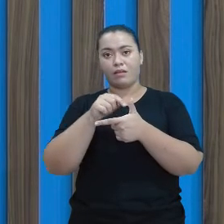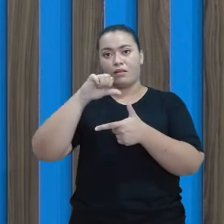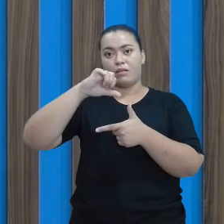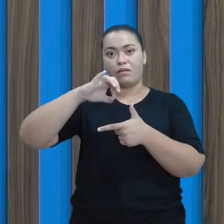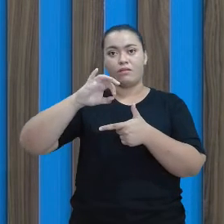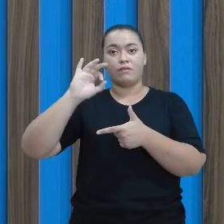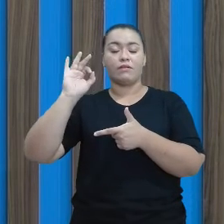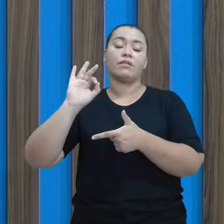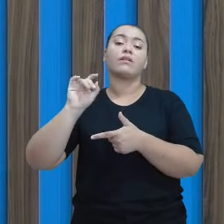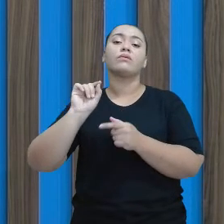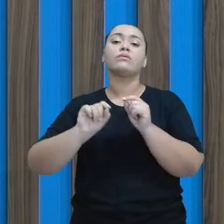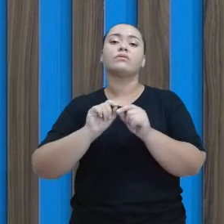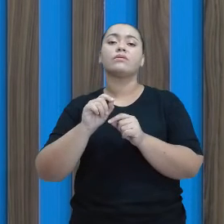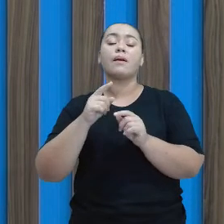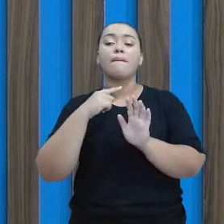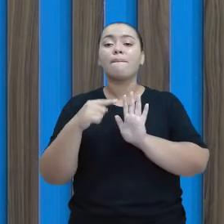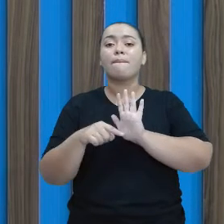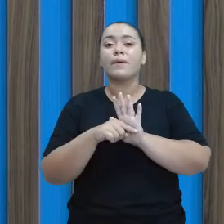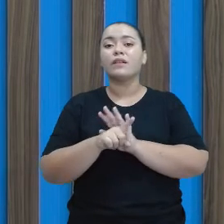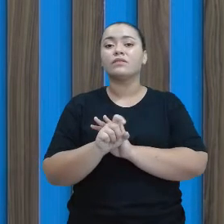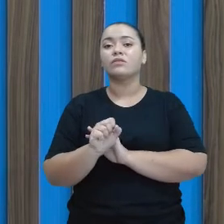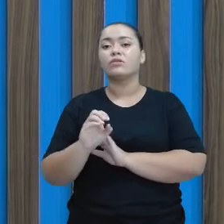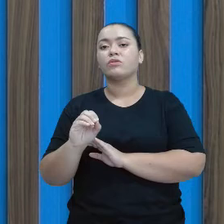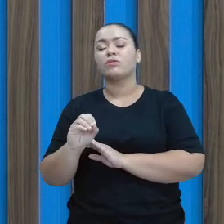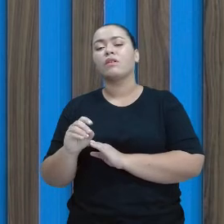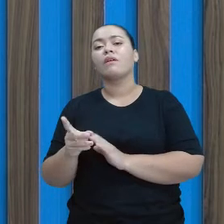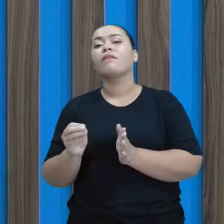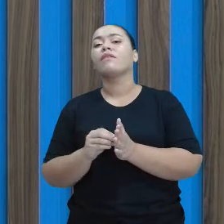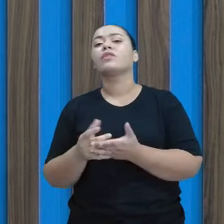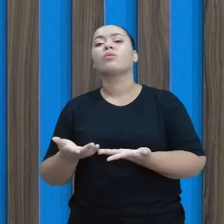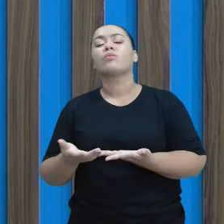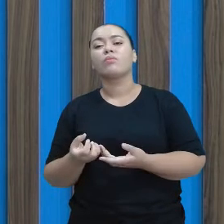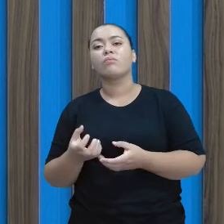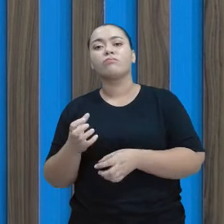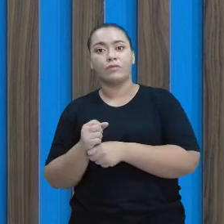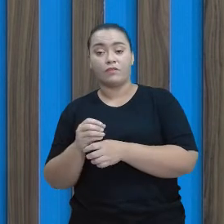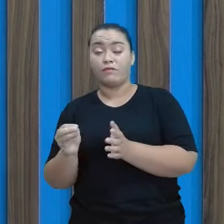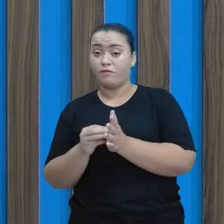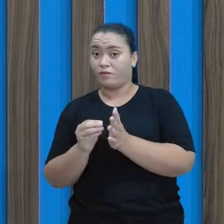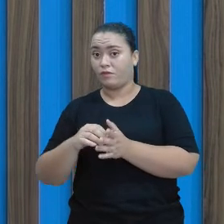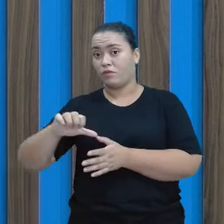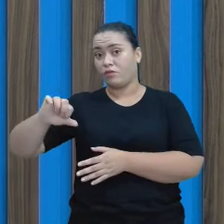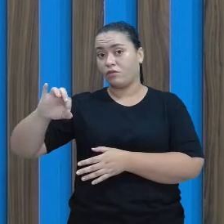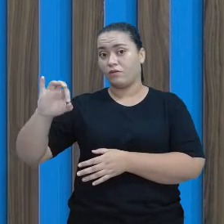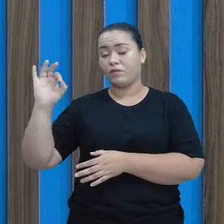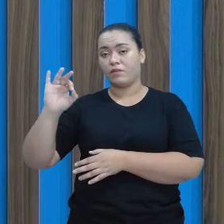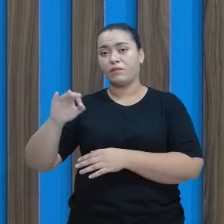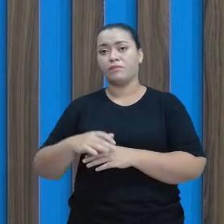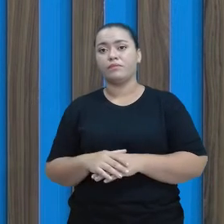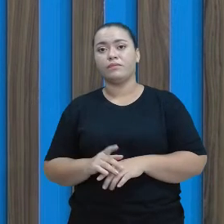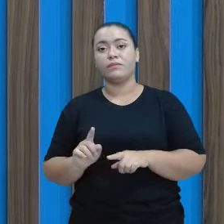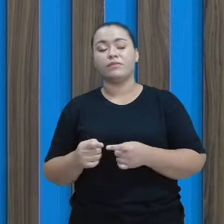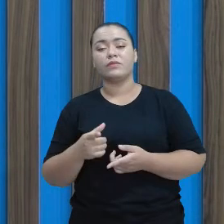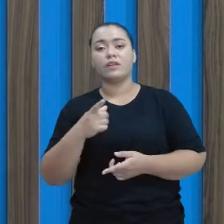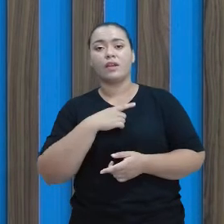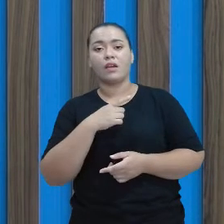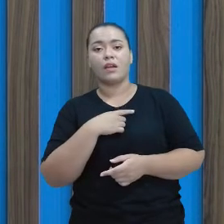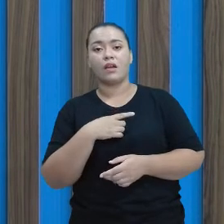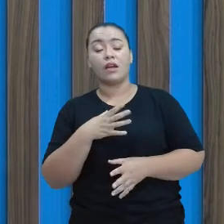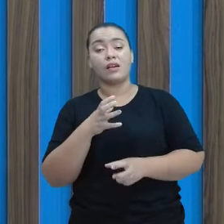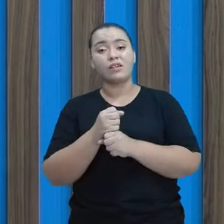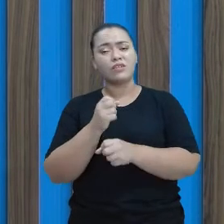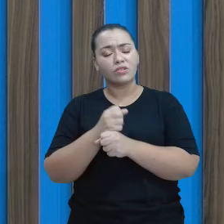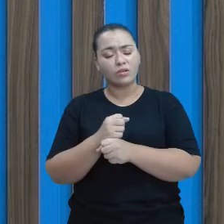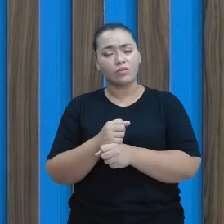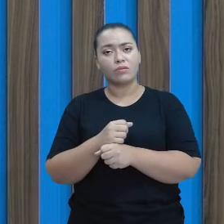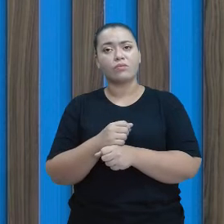graus, tá? Subtraído dos 180 resta 90, tá bom? Então, a soma dos dois ângulos agudos, né? Tem que ser agudos,